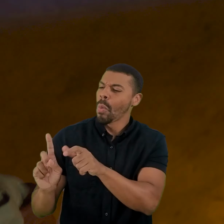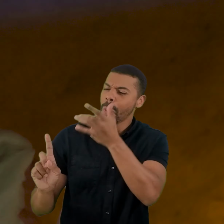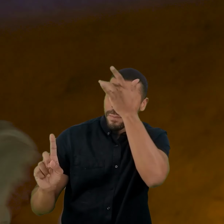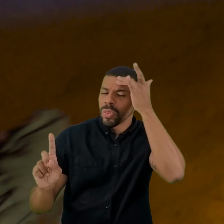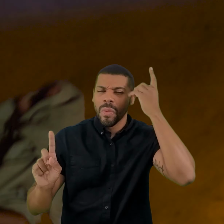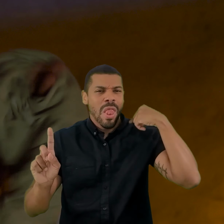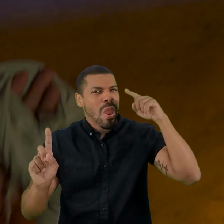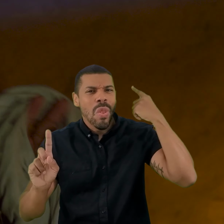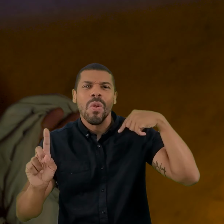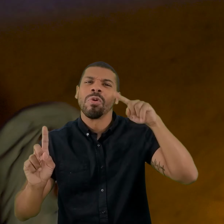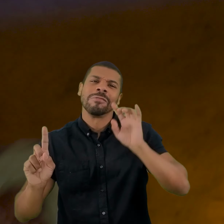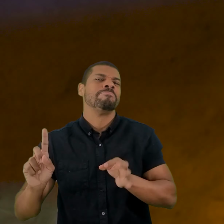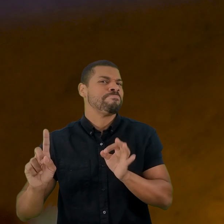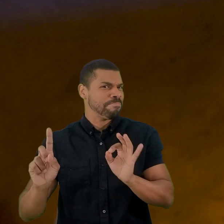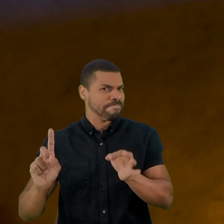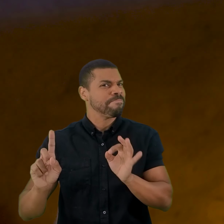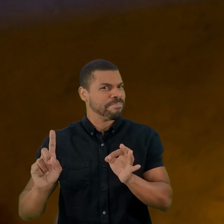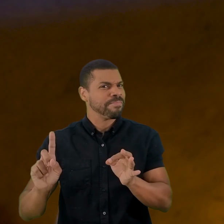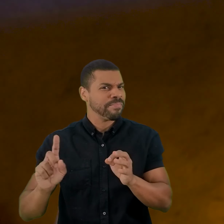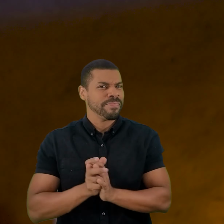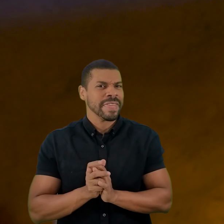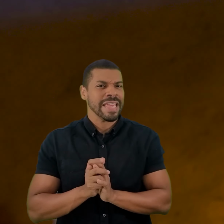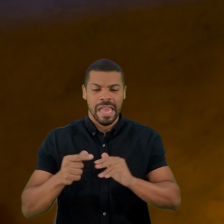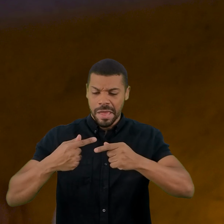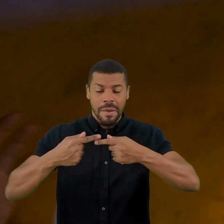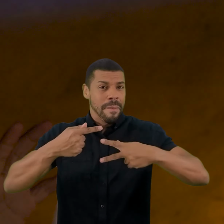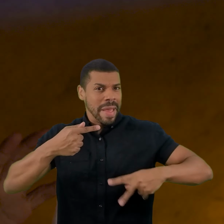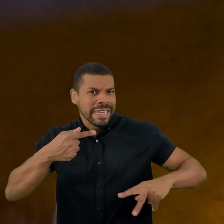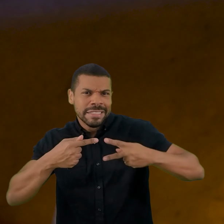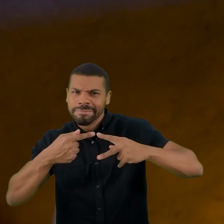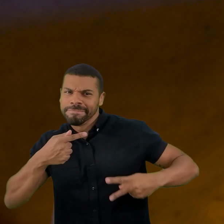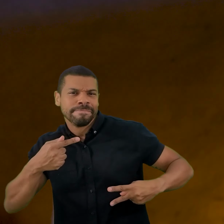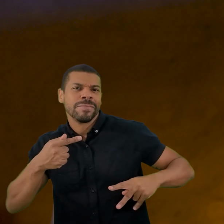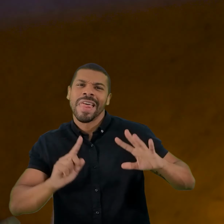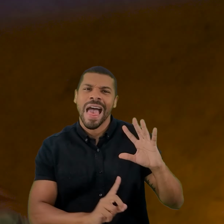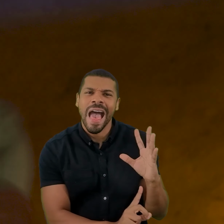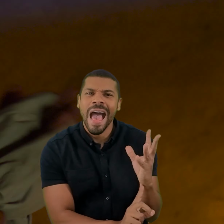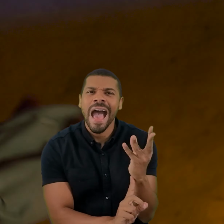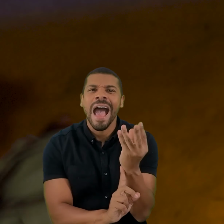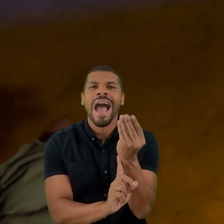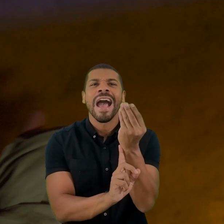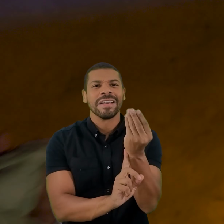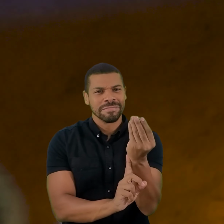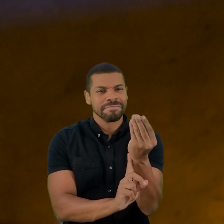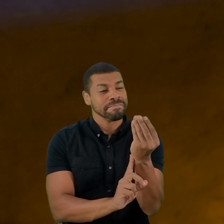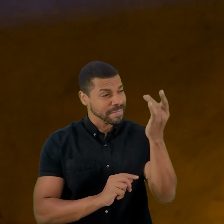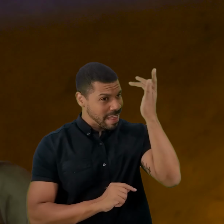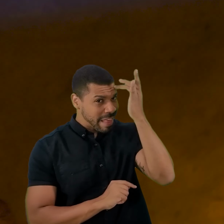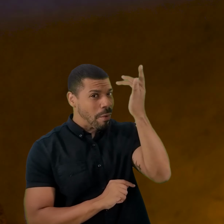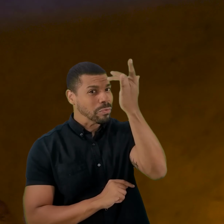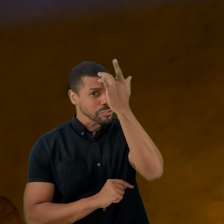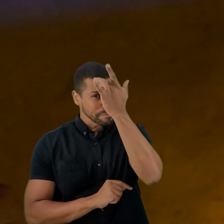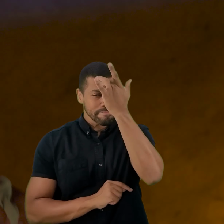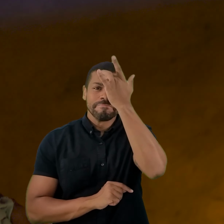Morreu como um louco. Mas com certeza quebrou vários paradigmas na arte e